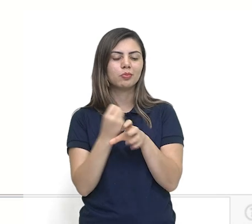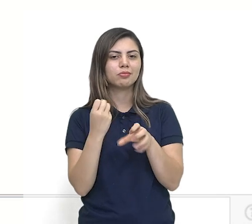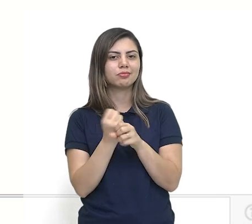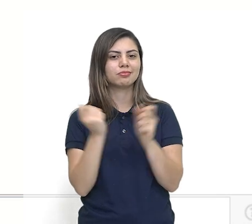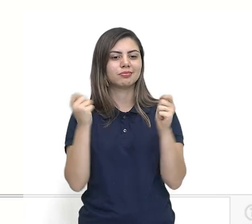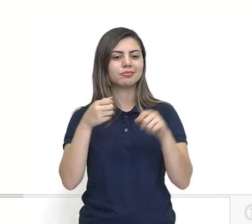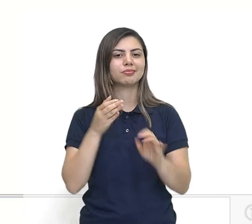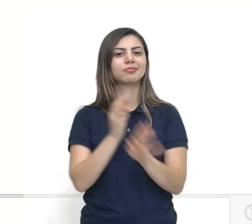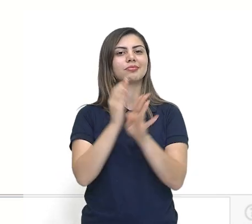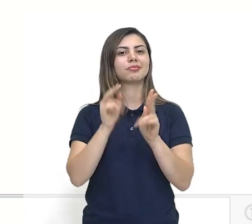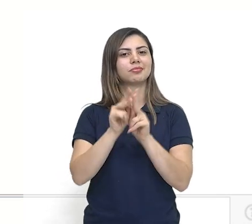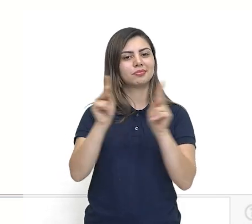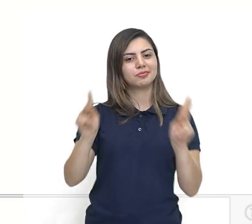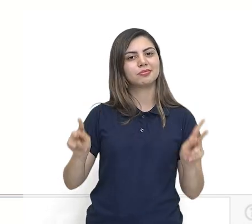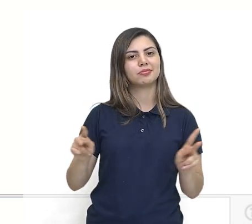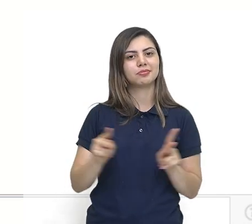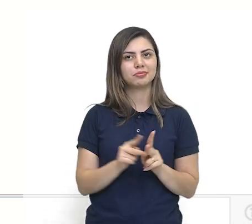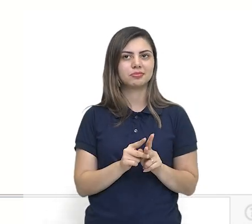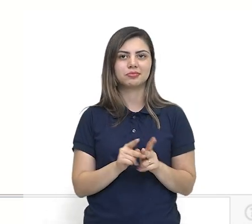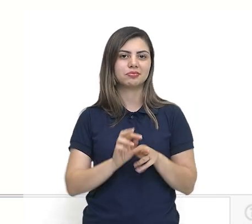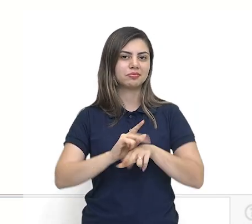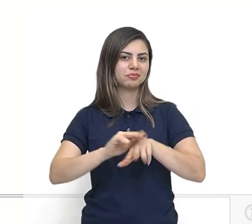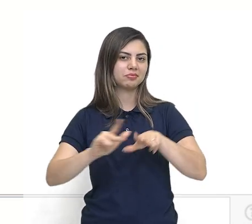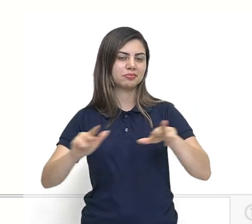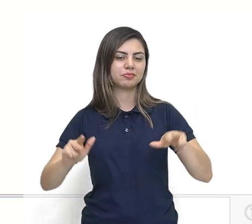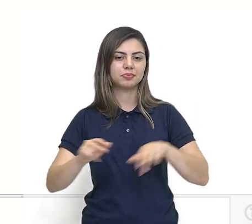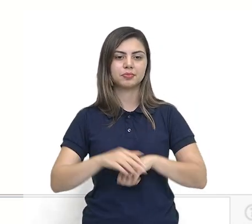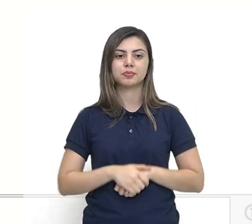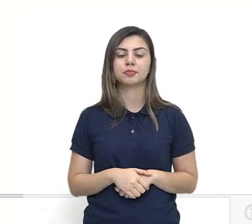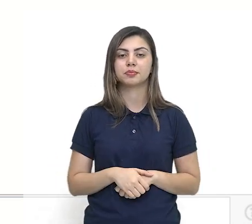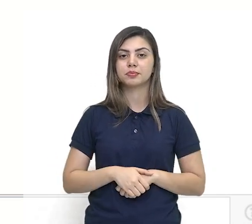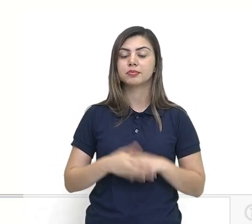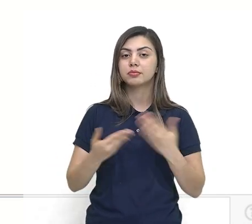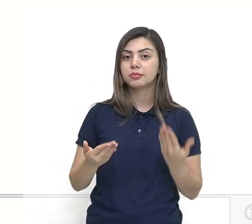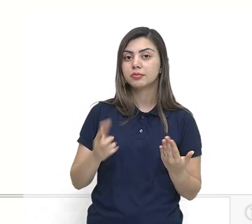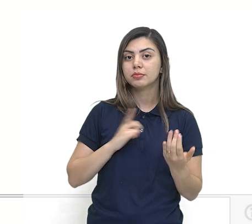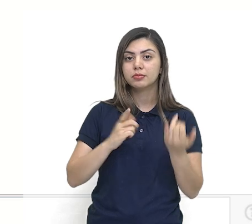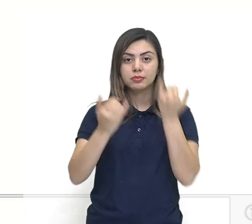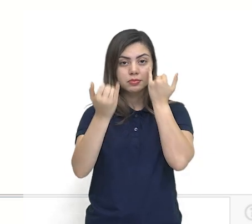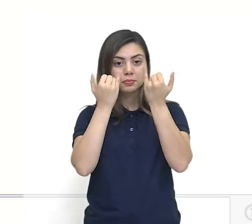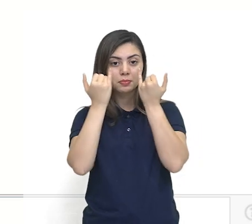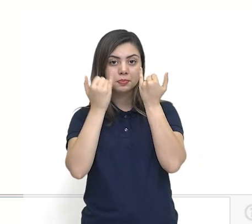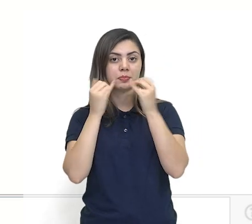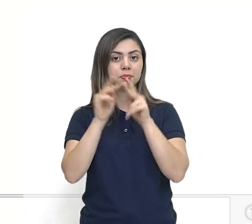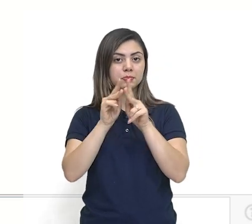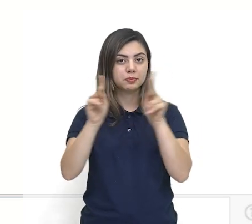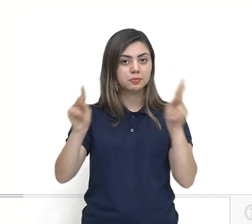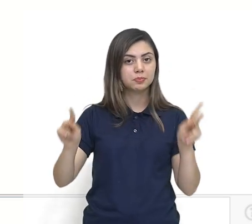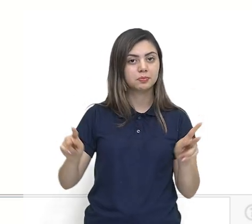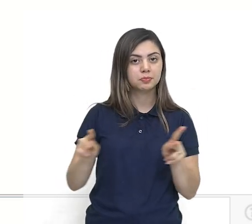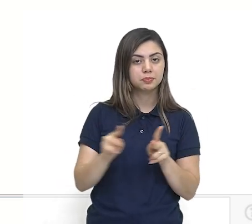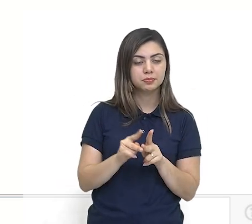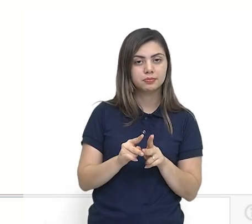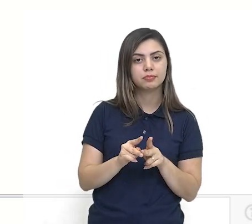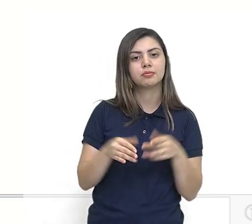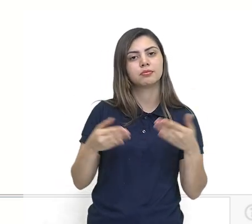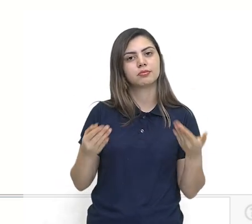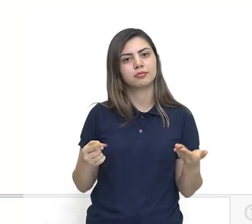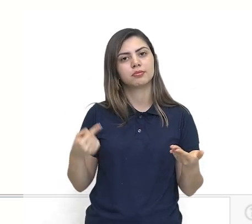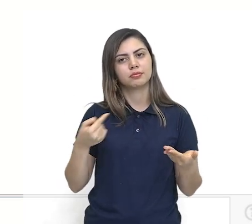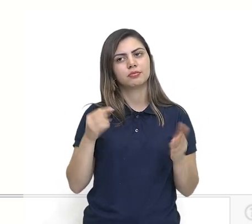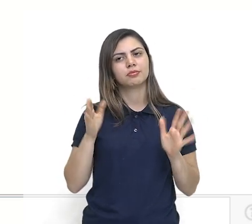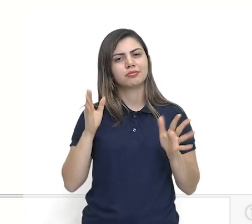quando nós formos calcular determinadas coisas. Eu tenho a informação do perímetro, certo? Eu sei